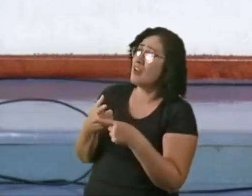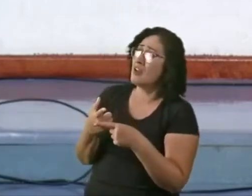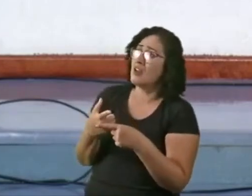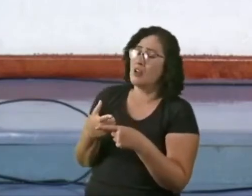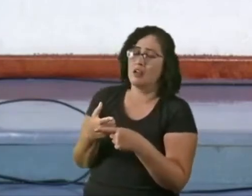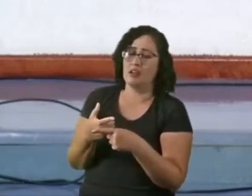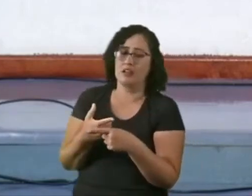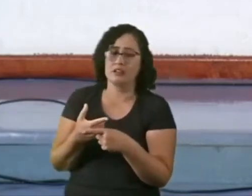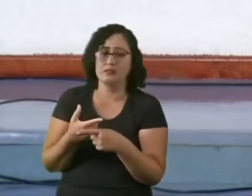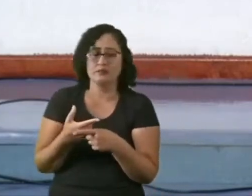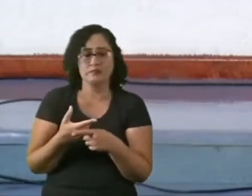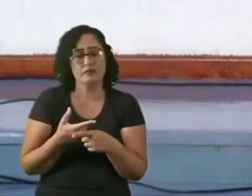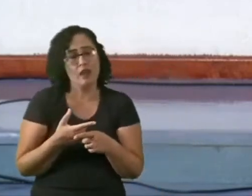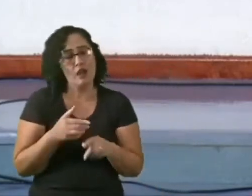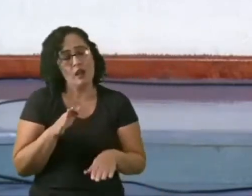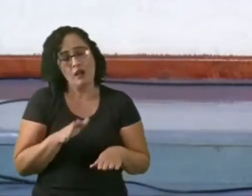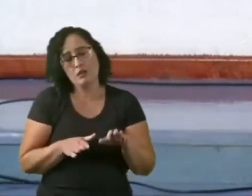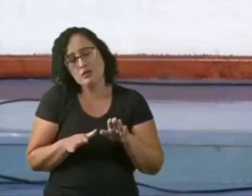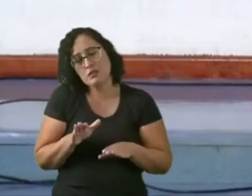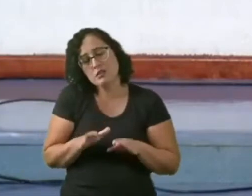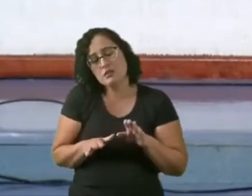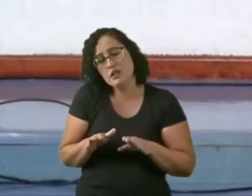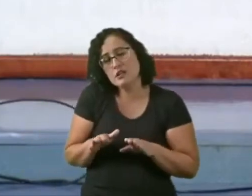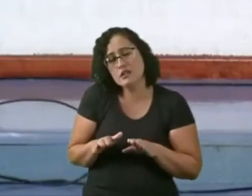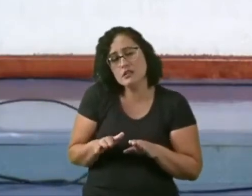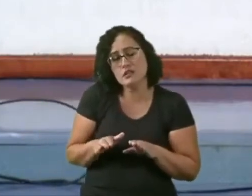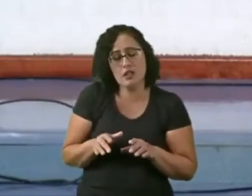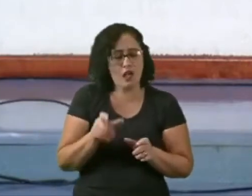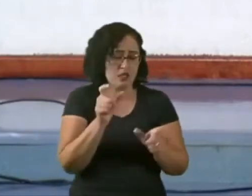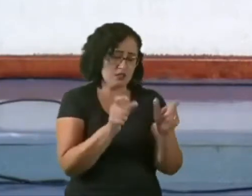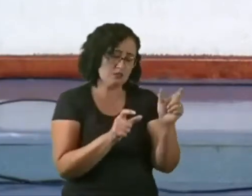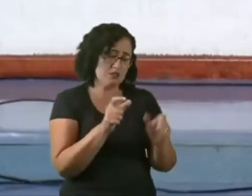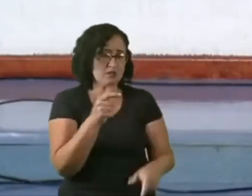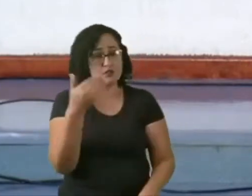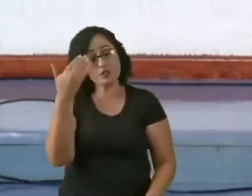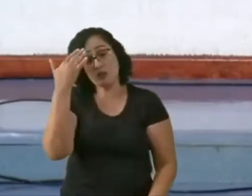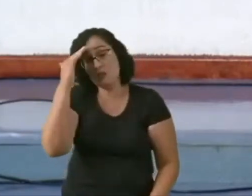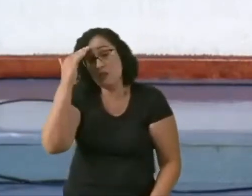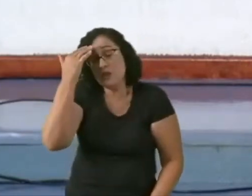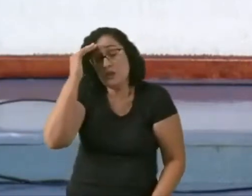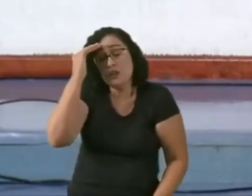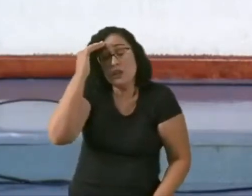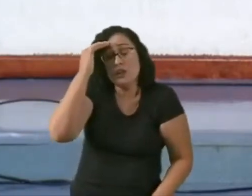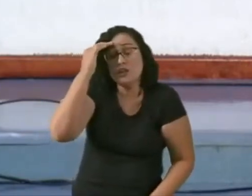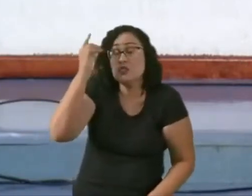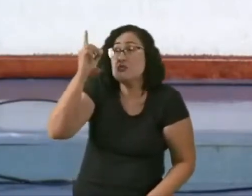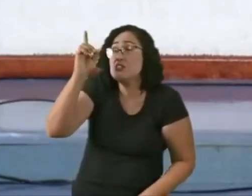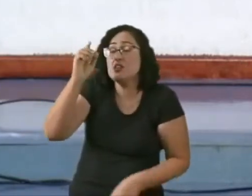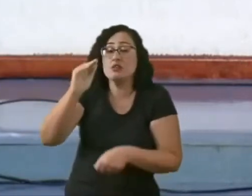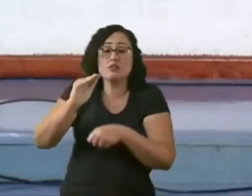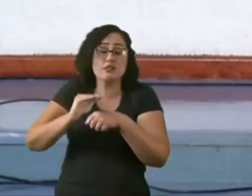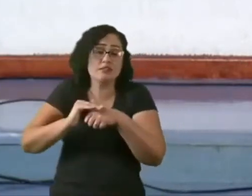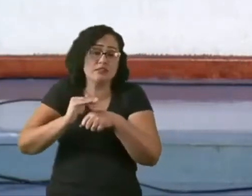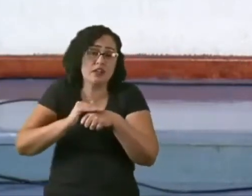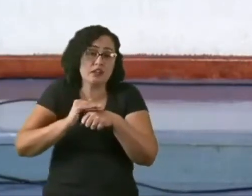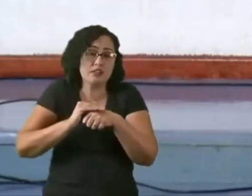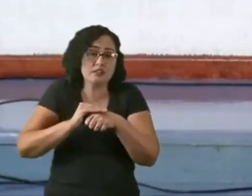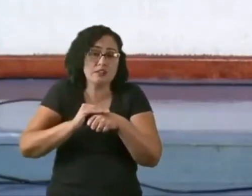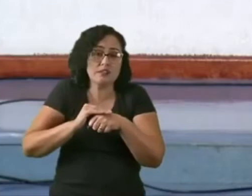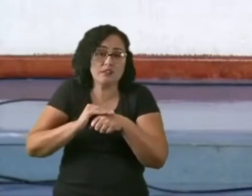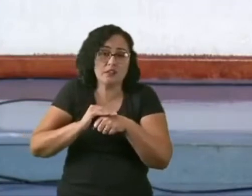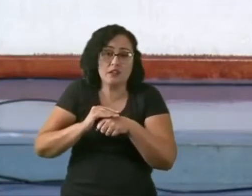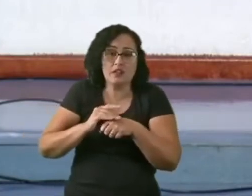Então a gente percebe que muitas vezes as pessoas, quando não compreendem o propósito de Deus na sua história, essas pessoas elas